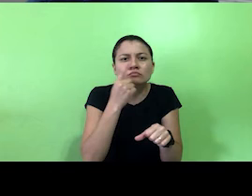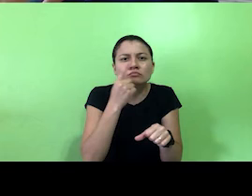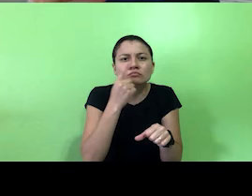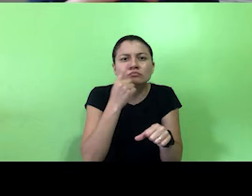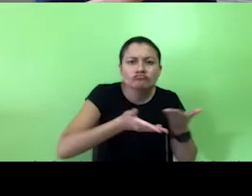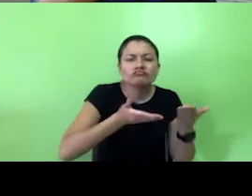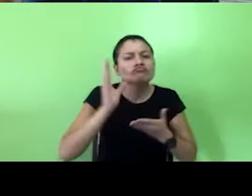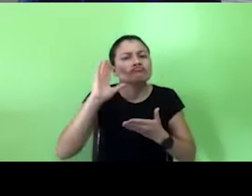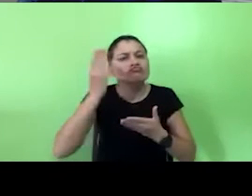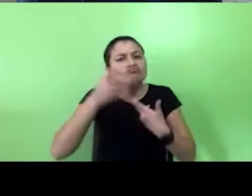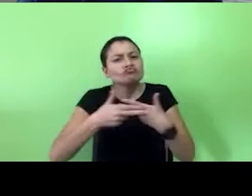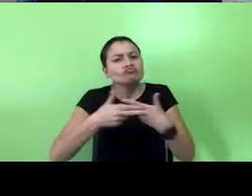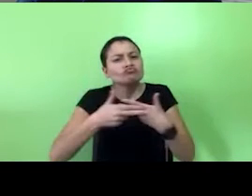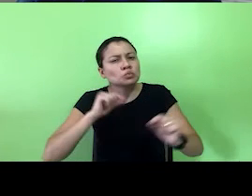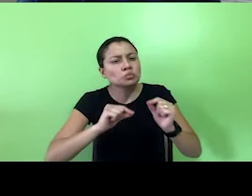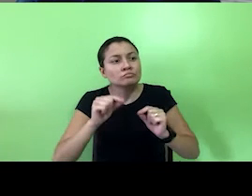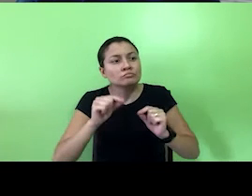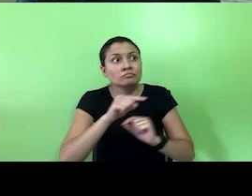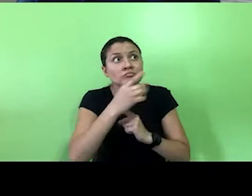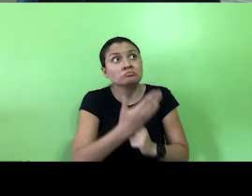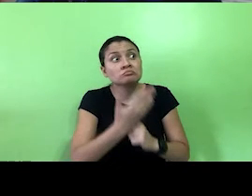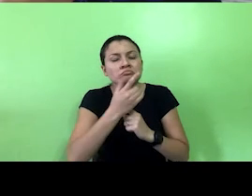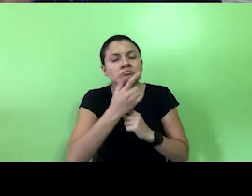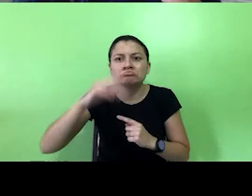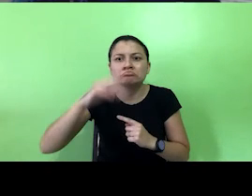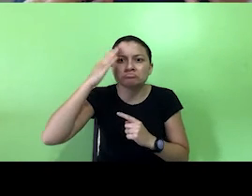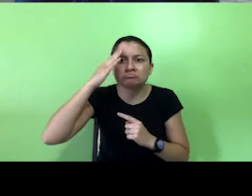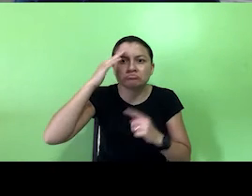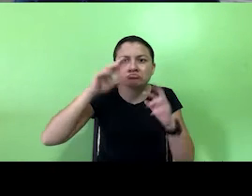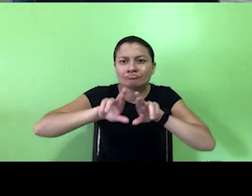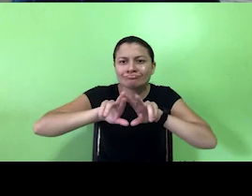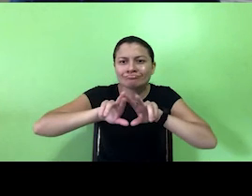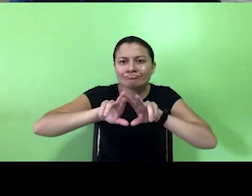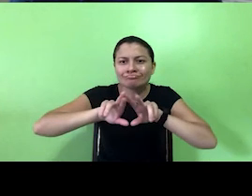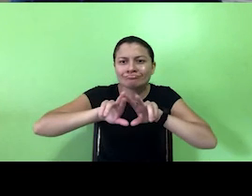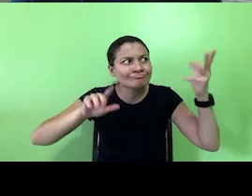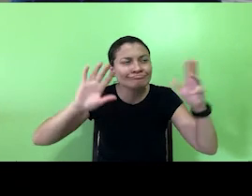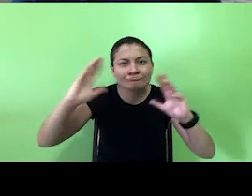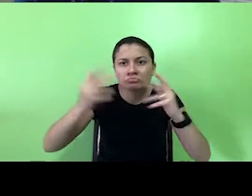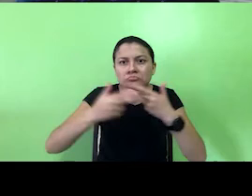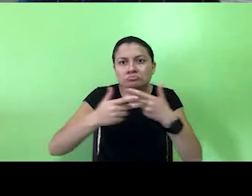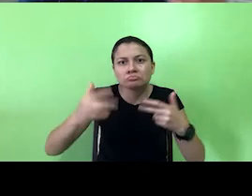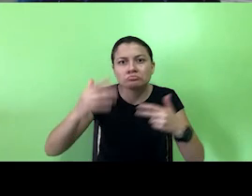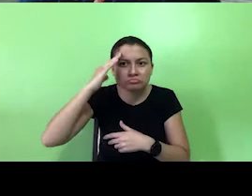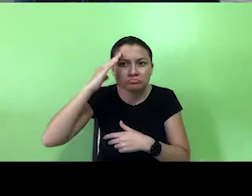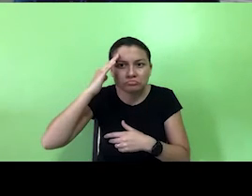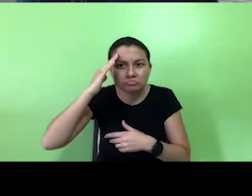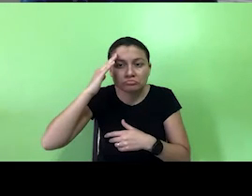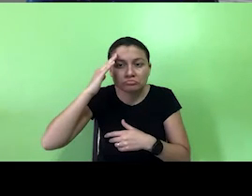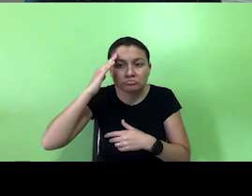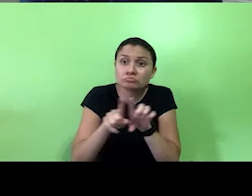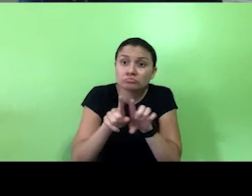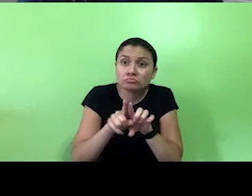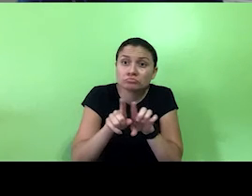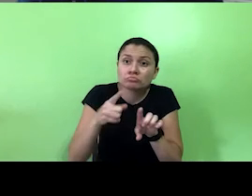Eles nos traziam uma outra camada de entendimento sobre o que tinha acabado de acontecer. E a gente acabava descobrindo ali